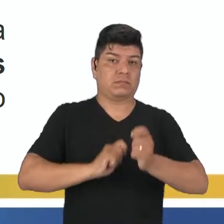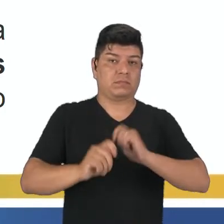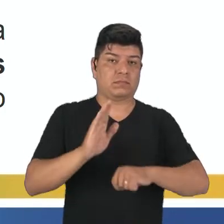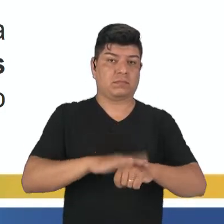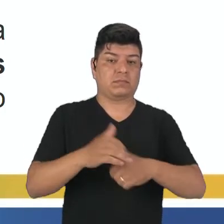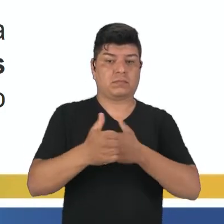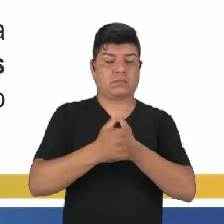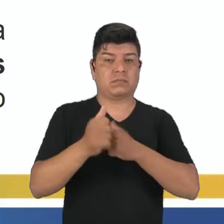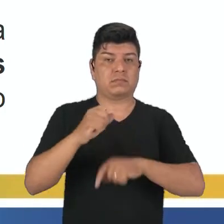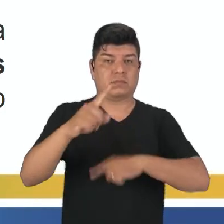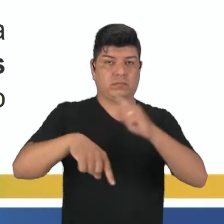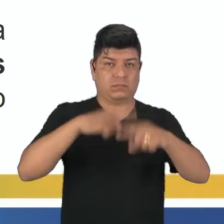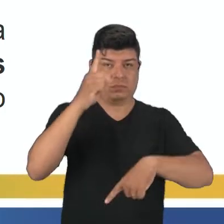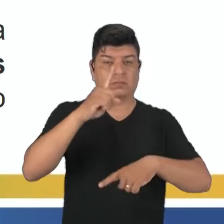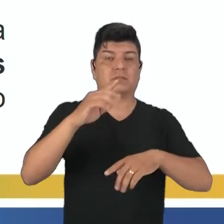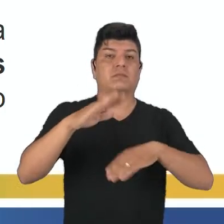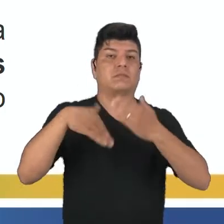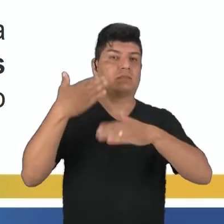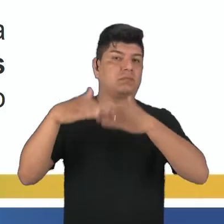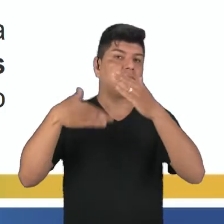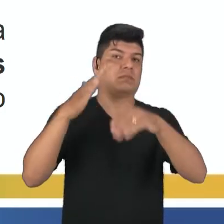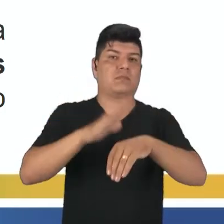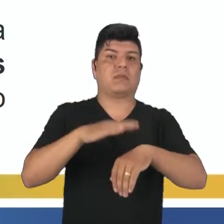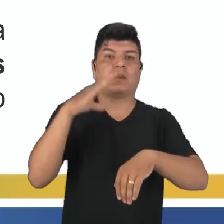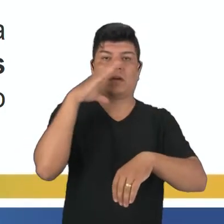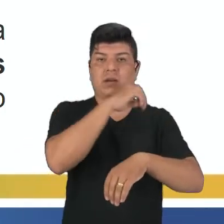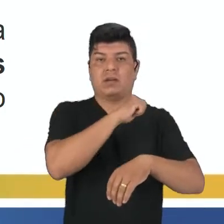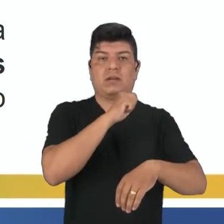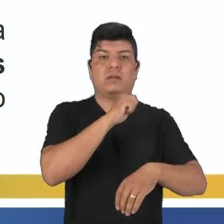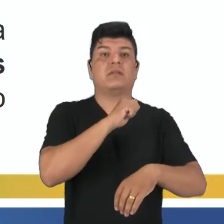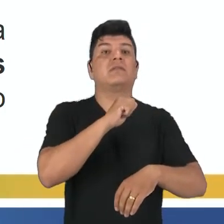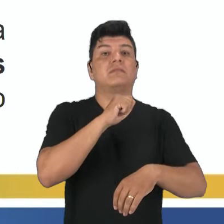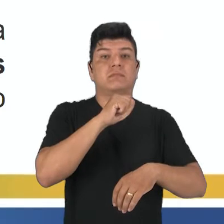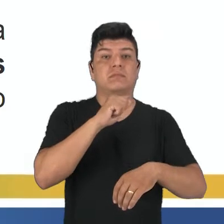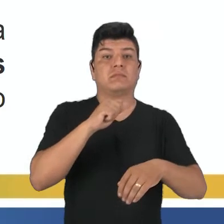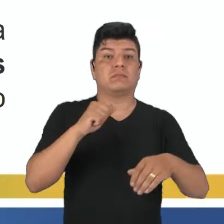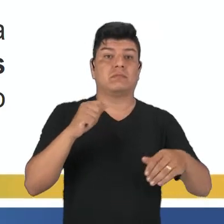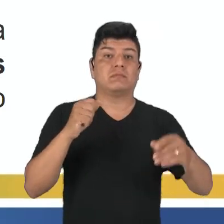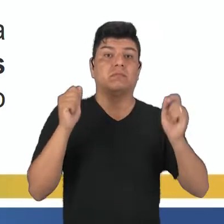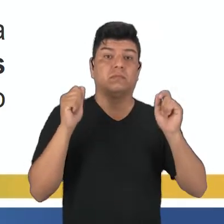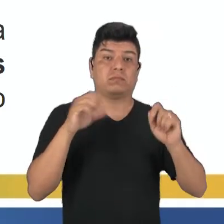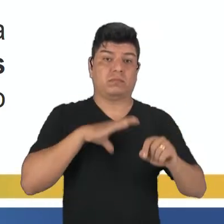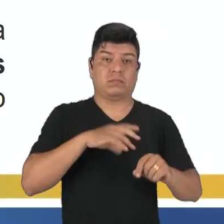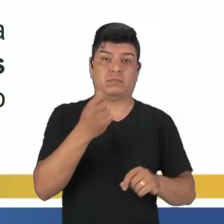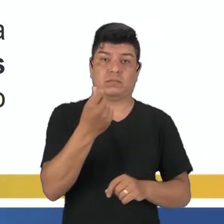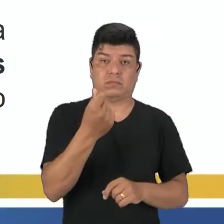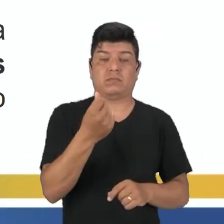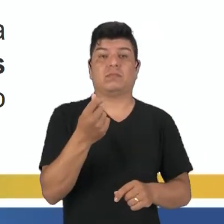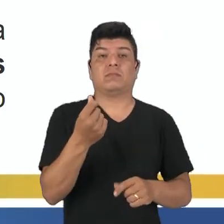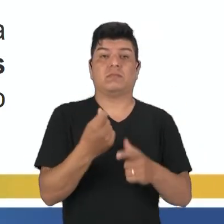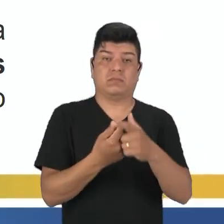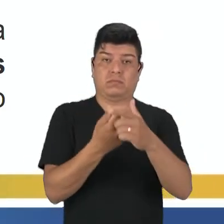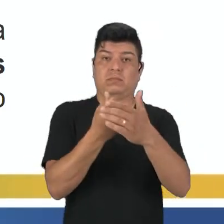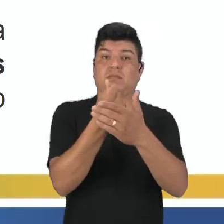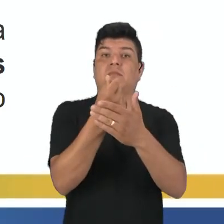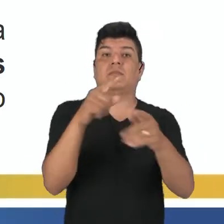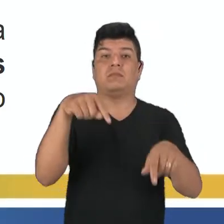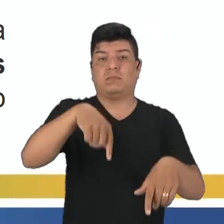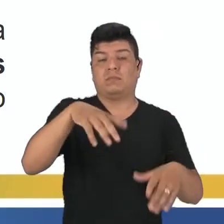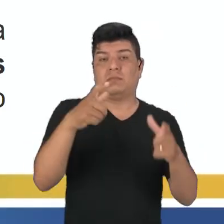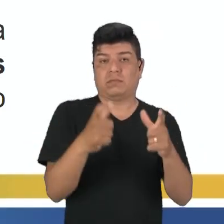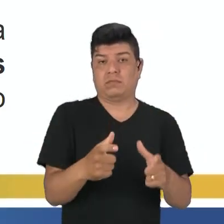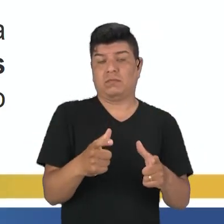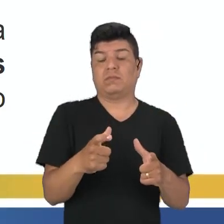mais prósperas se desenvolveram mais rápido e o acúmulo de capitais nessas regiões permitiu